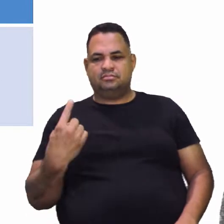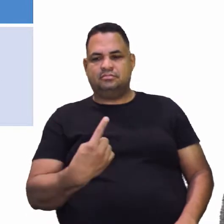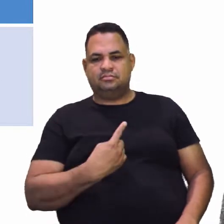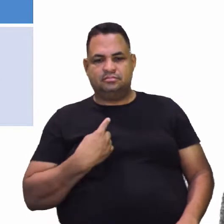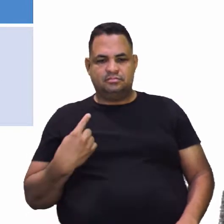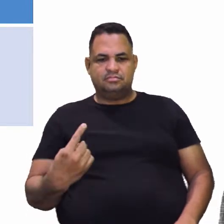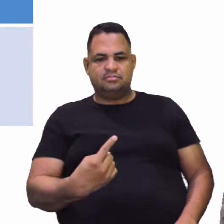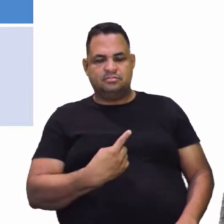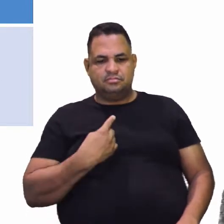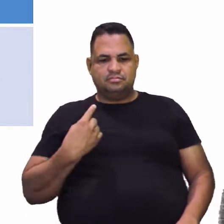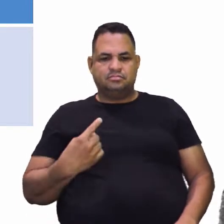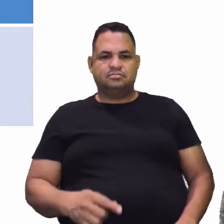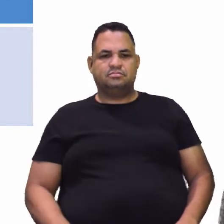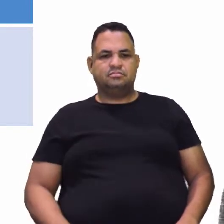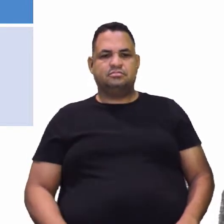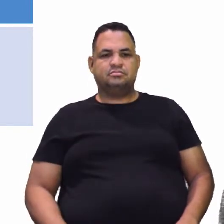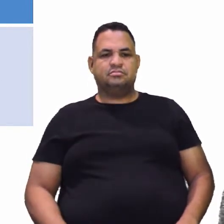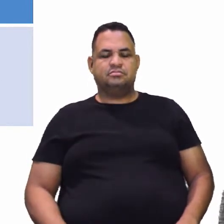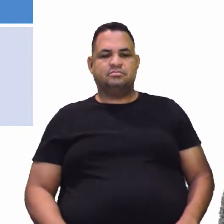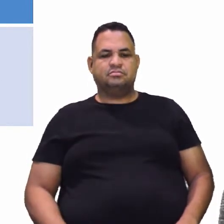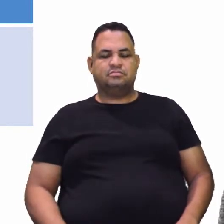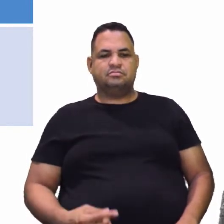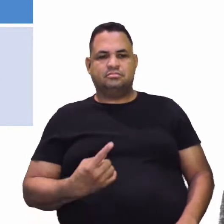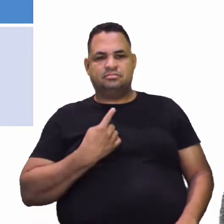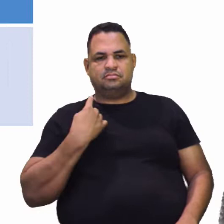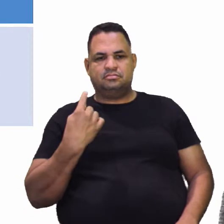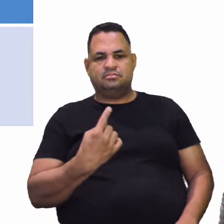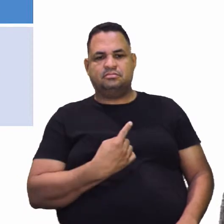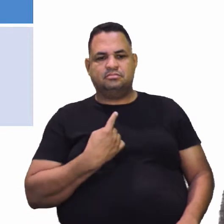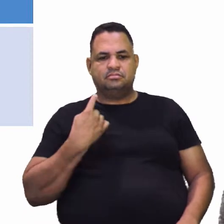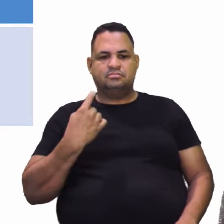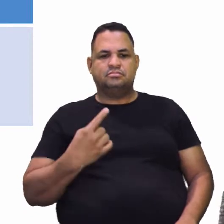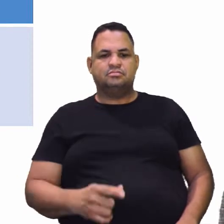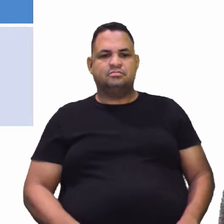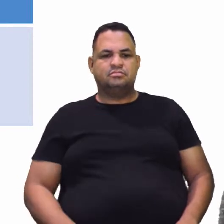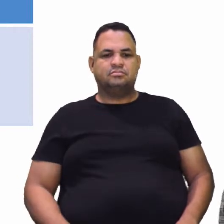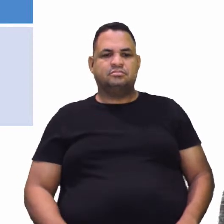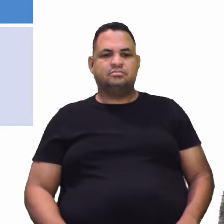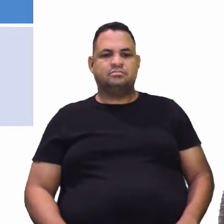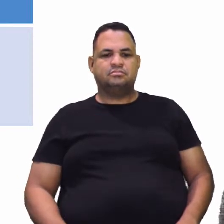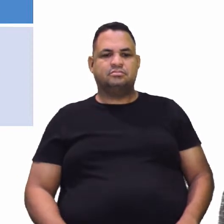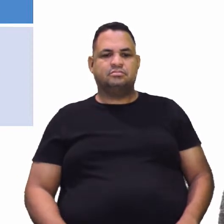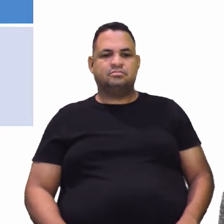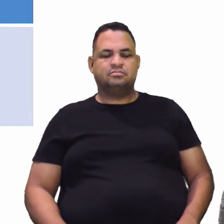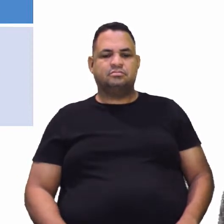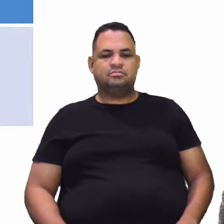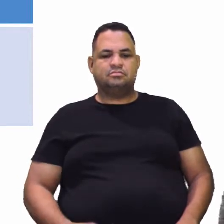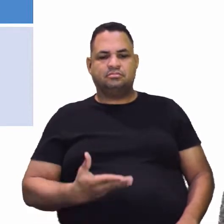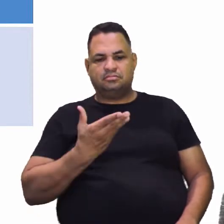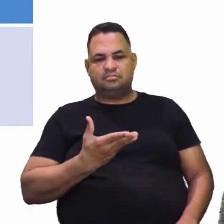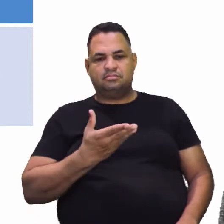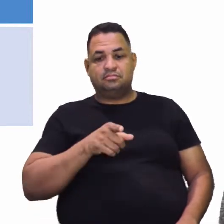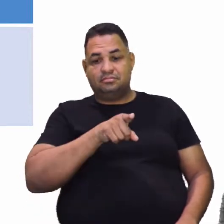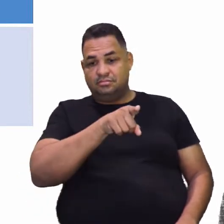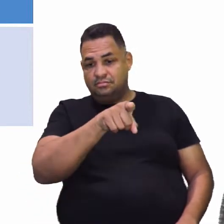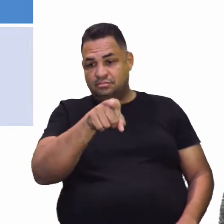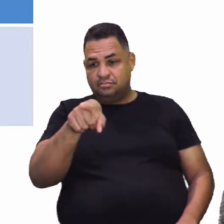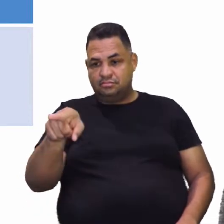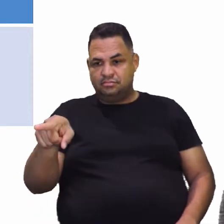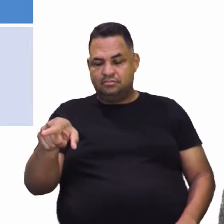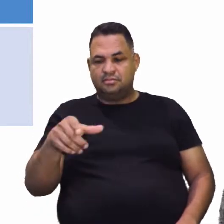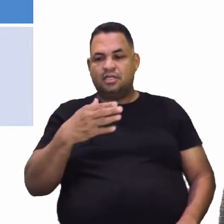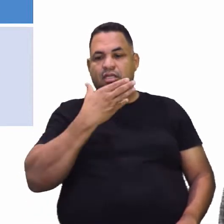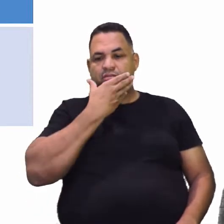Nós, we é como se fosse um sim em francês. We. E o they, que é eles